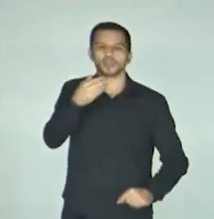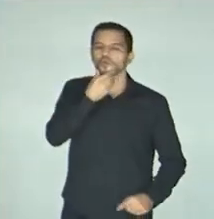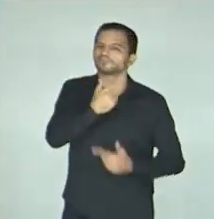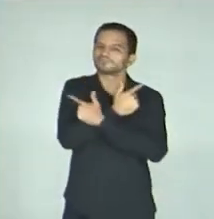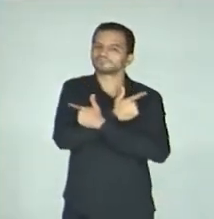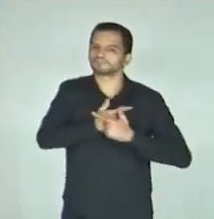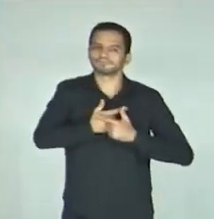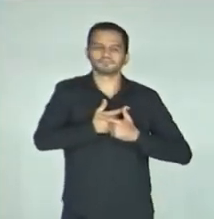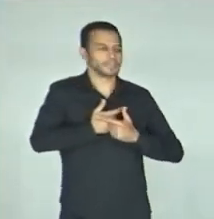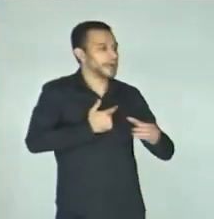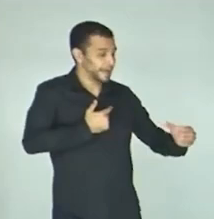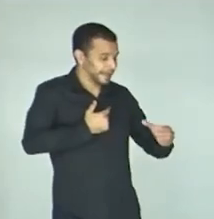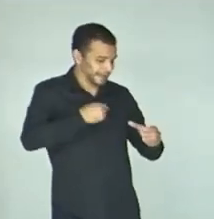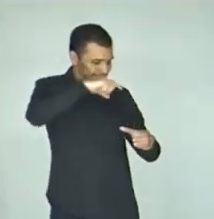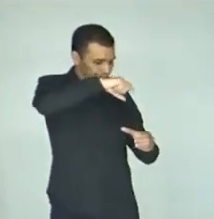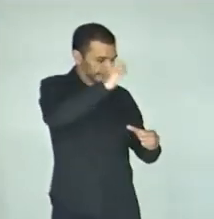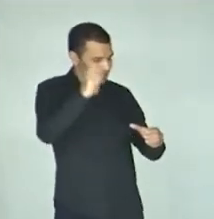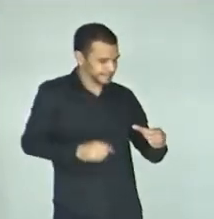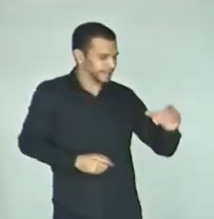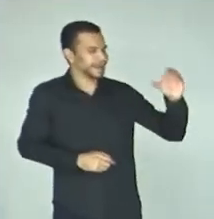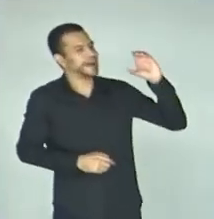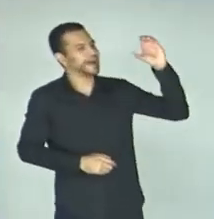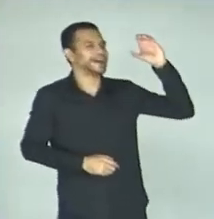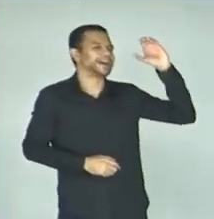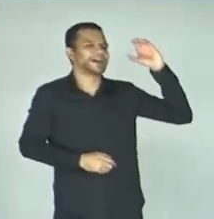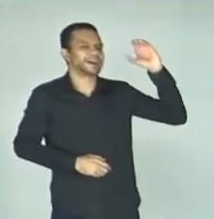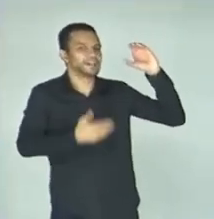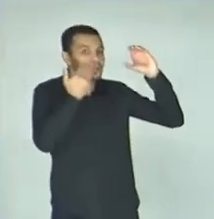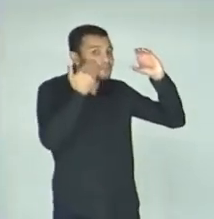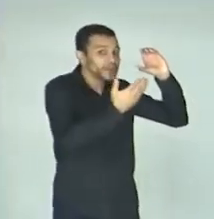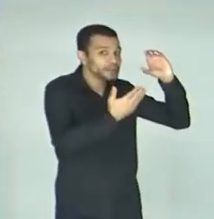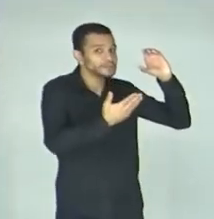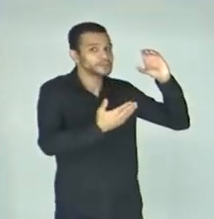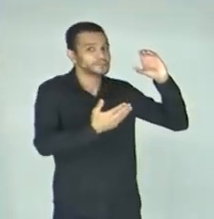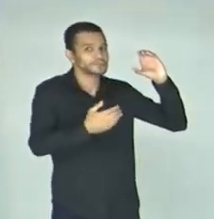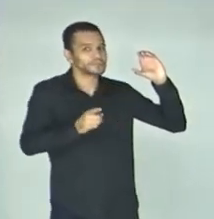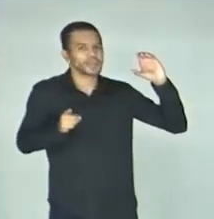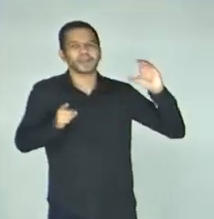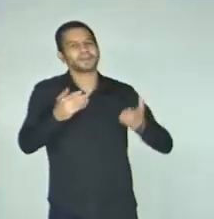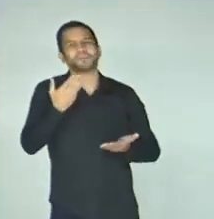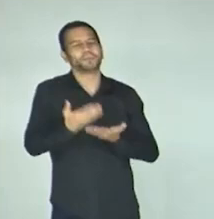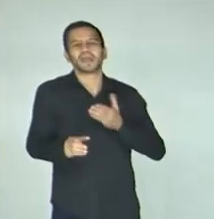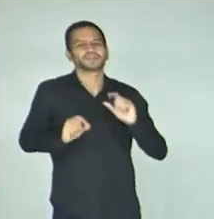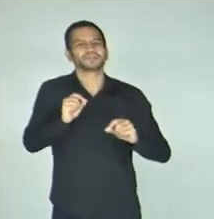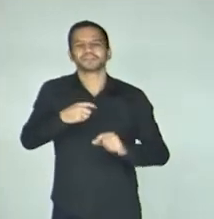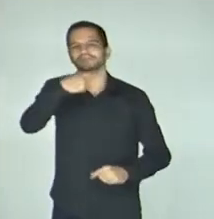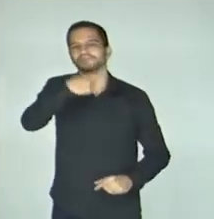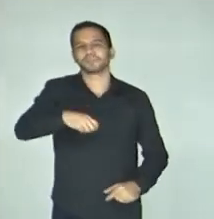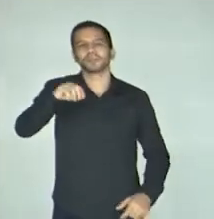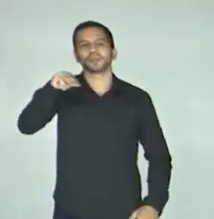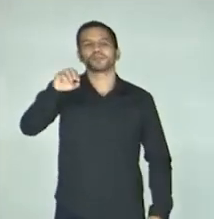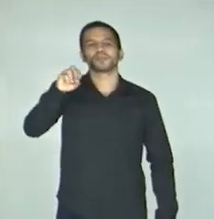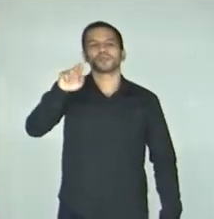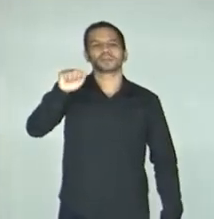que postura é essa e quando ele faz isso e ele perde a moral e eu